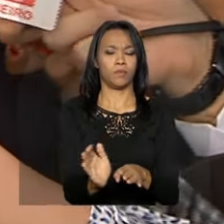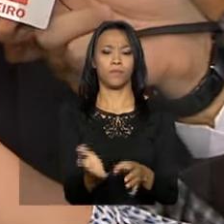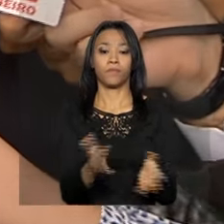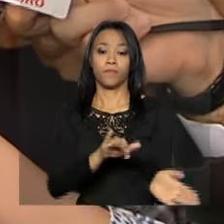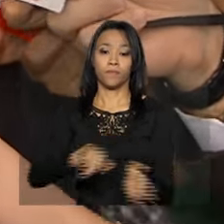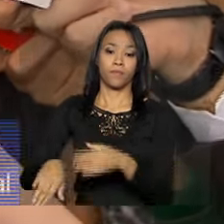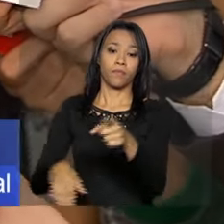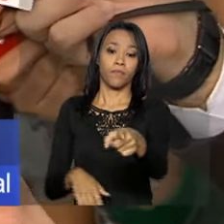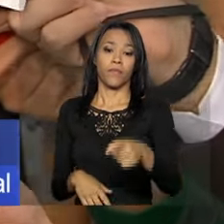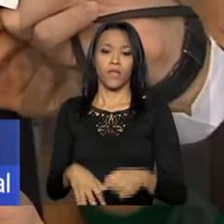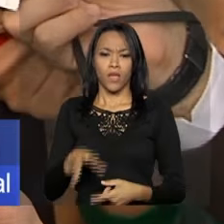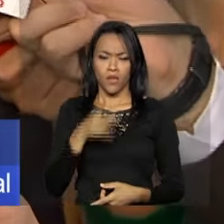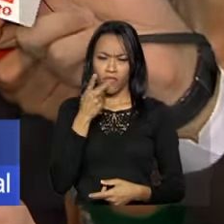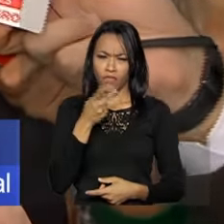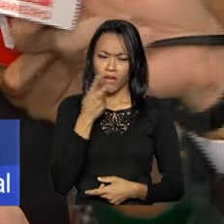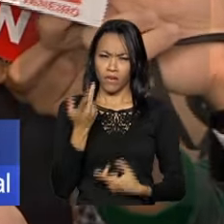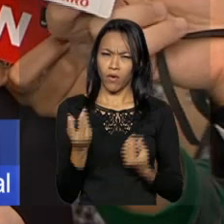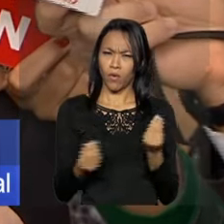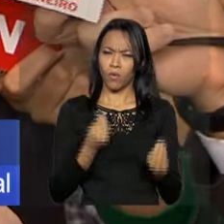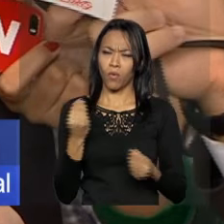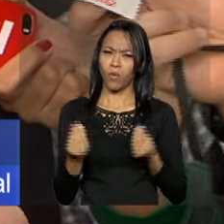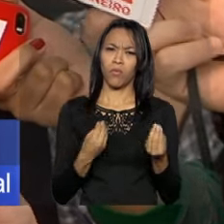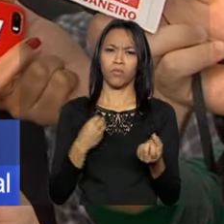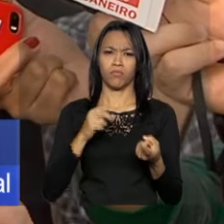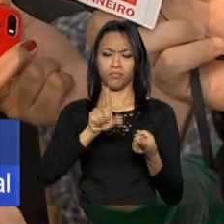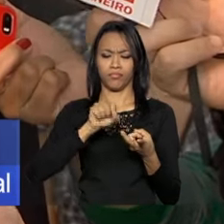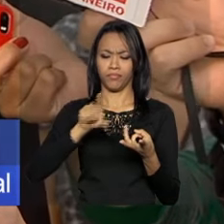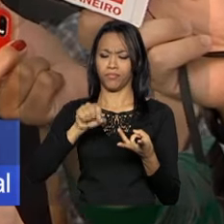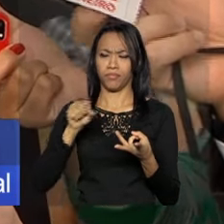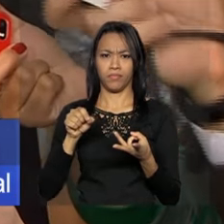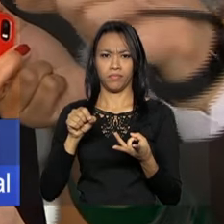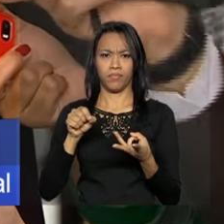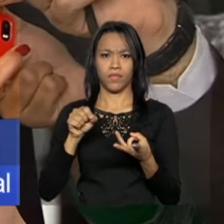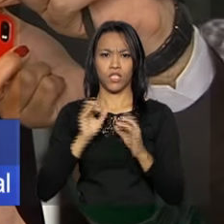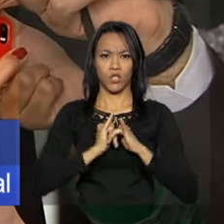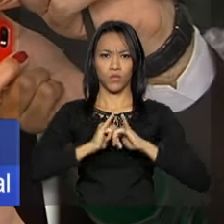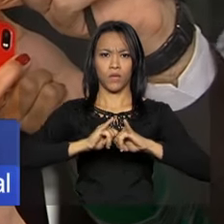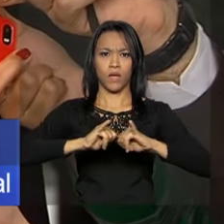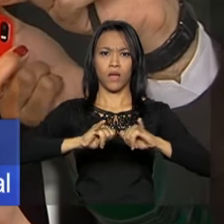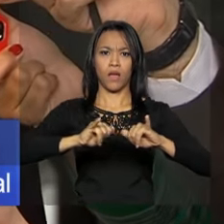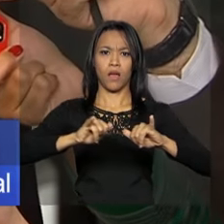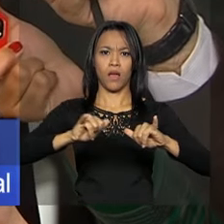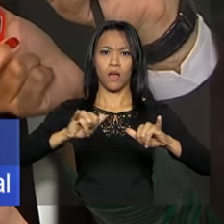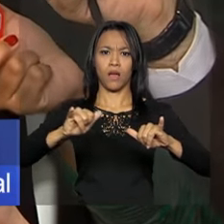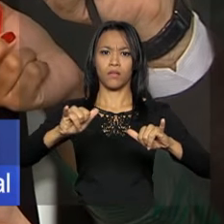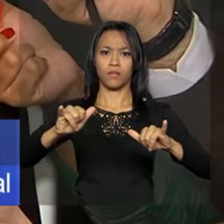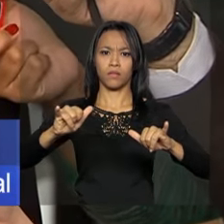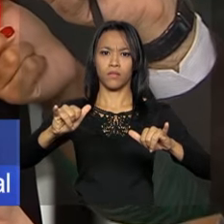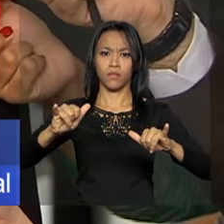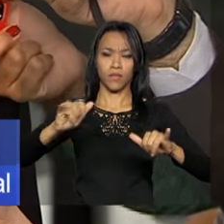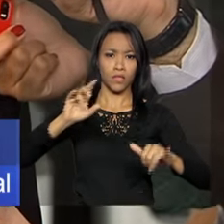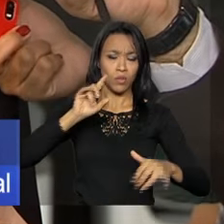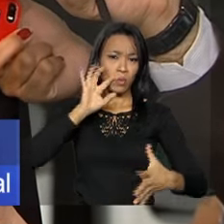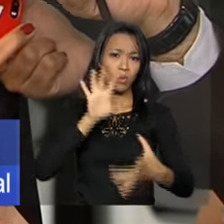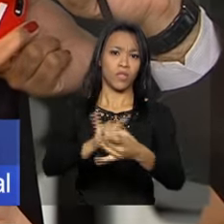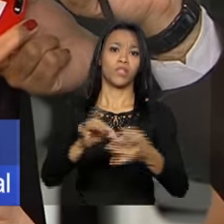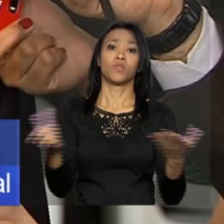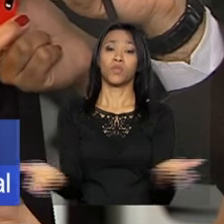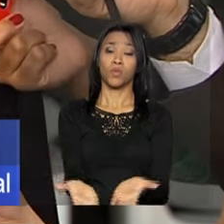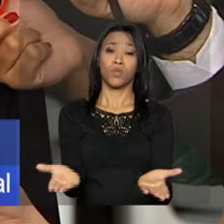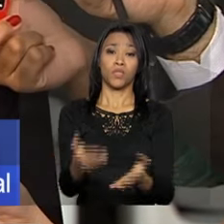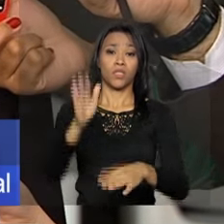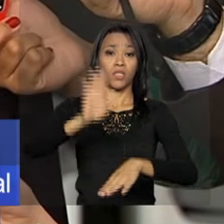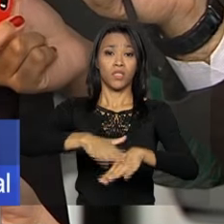estranha muito que uma delação seletiva seja vazada num momento como esse, onde a Câmara dos